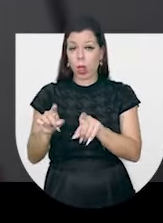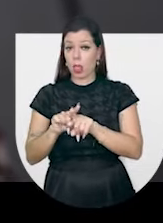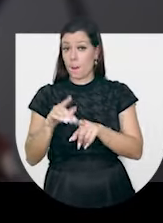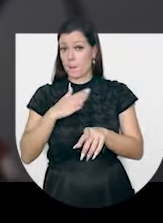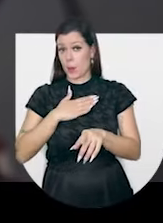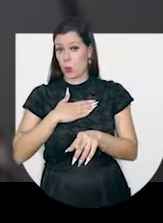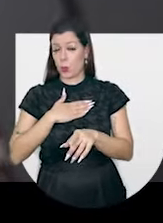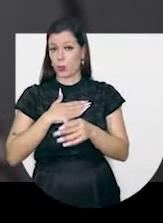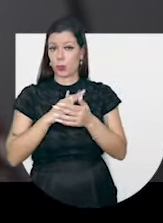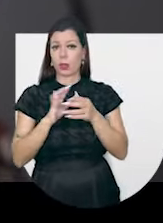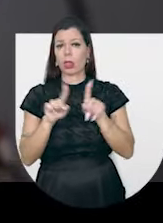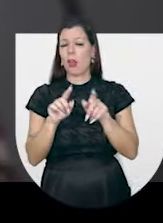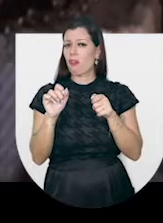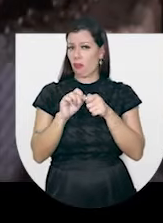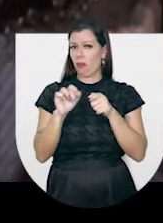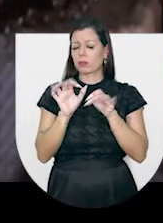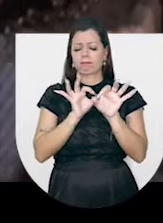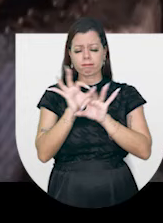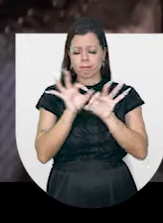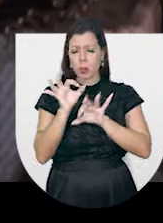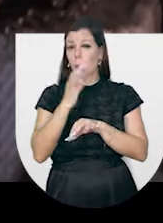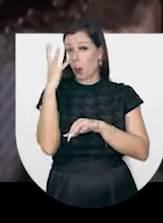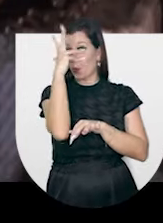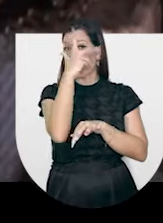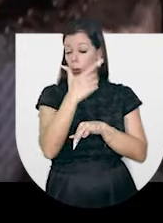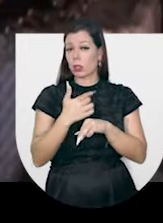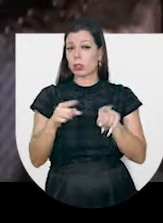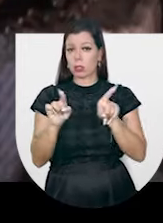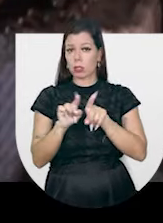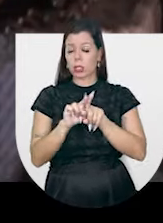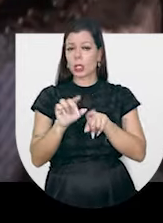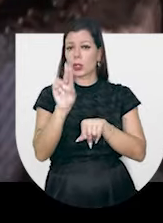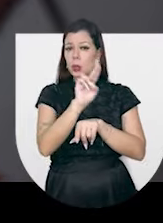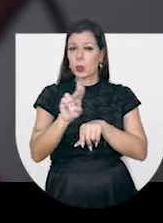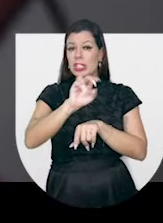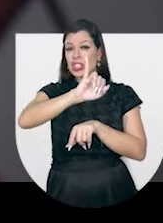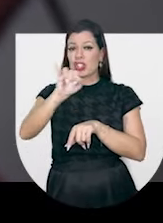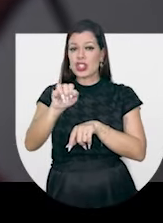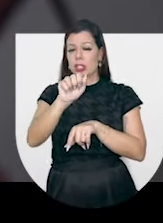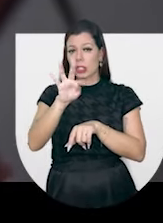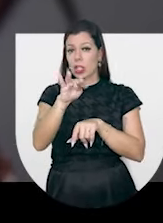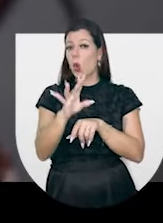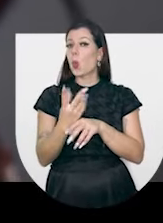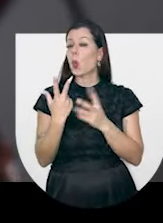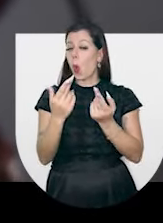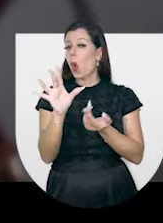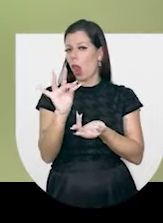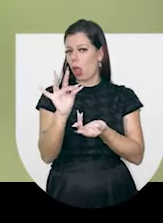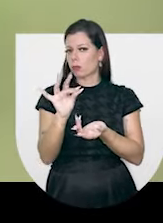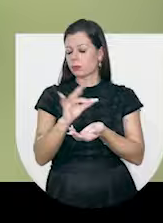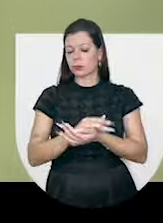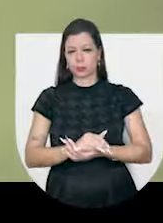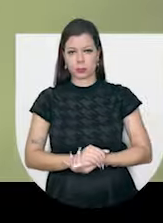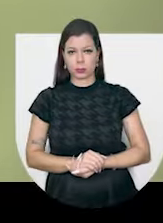confeccionar as minhas peças. Para fazer um acabamento bem bonito, eu também uso a cera de jati como